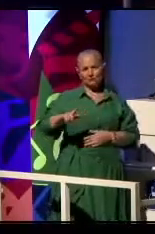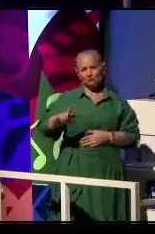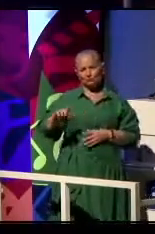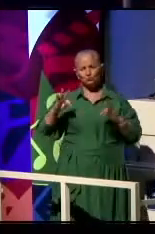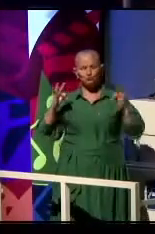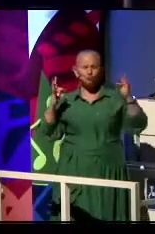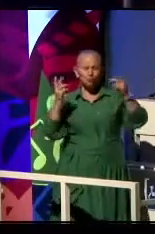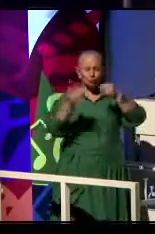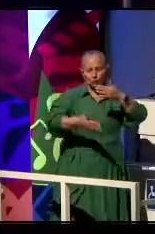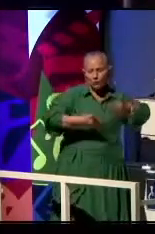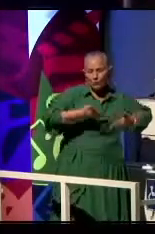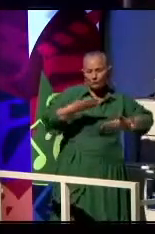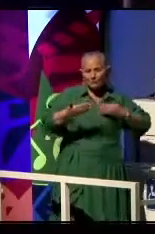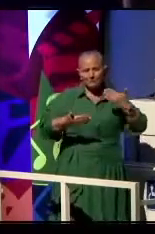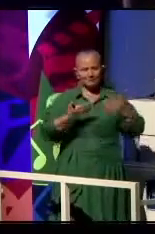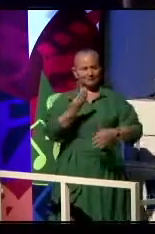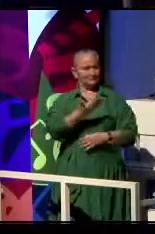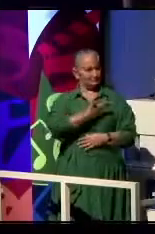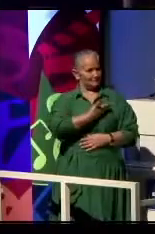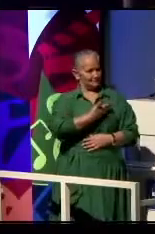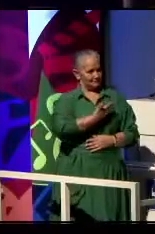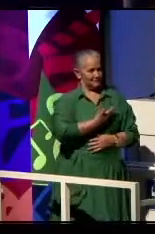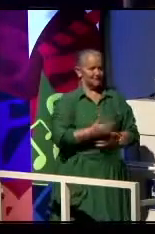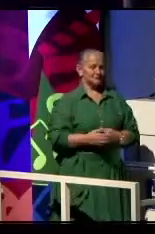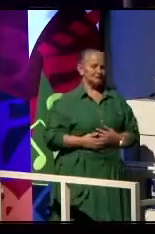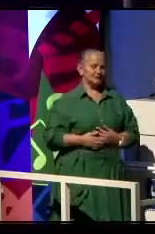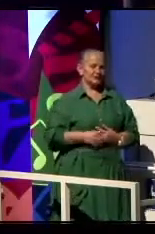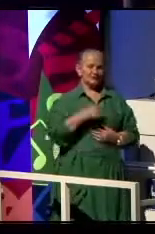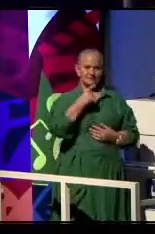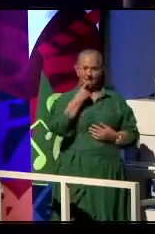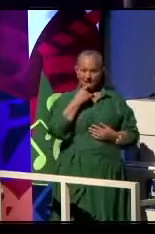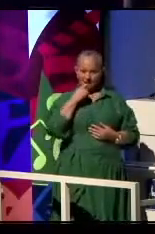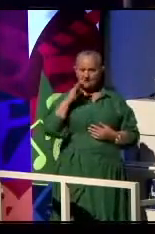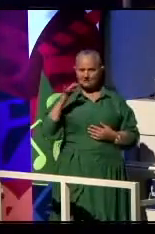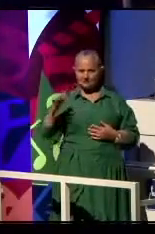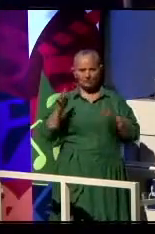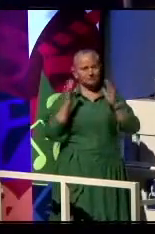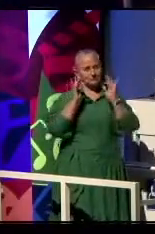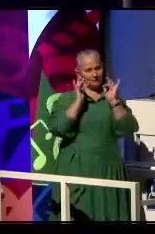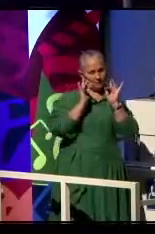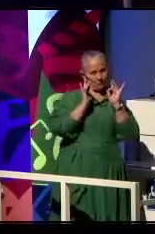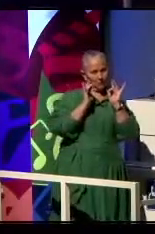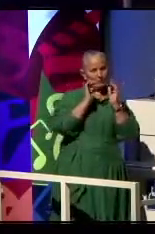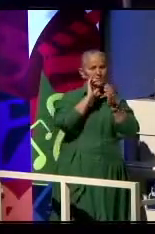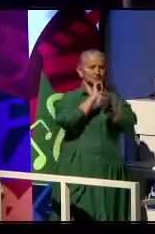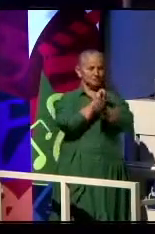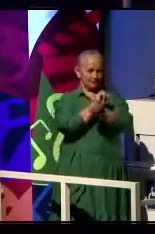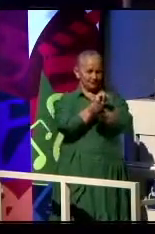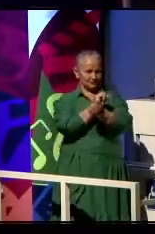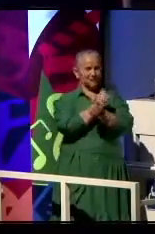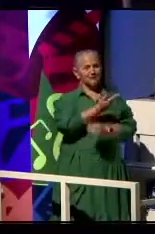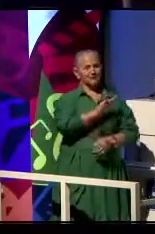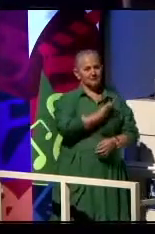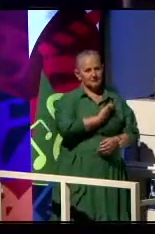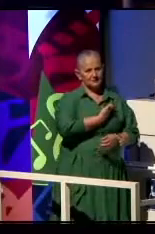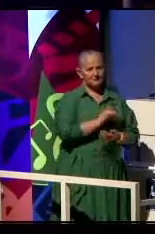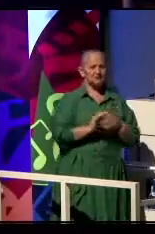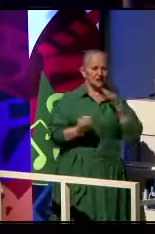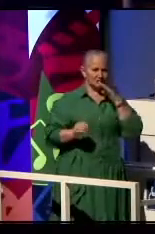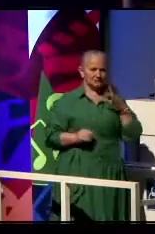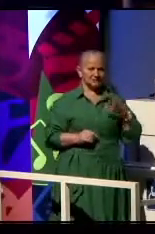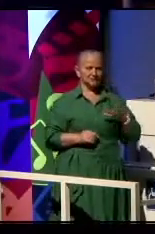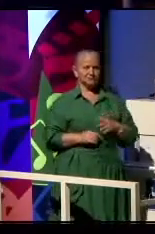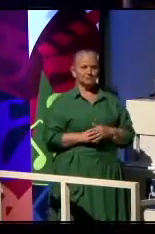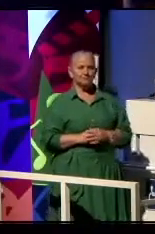movimento, né? É a amizade, é uma música que fala de amor, que fala da esperança, fala da amizade, né? Pode